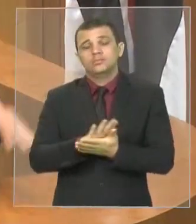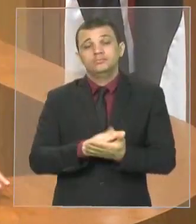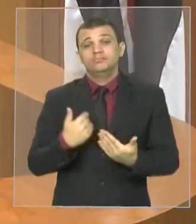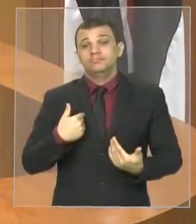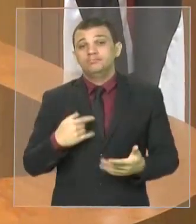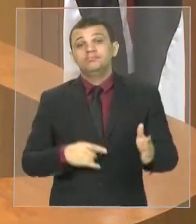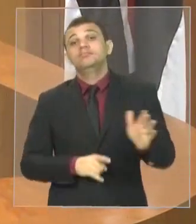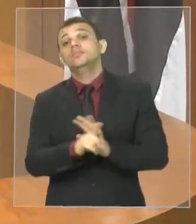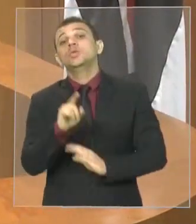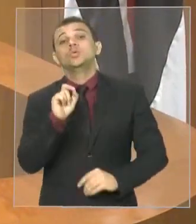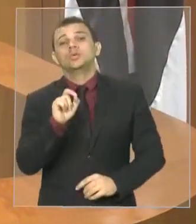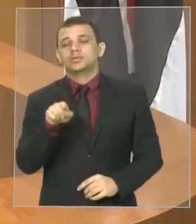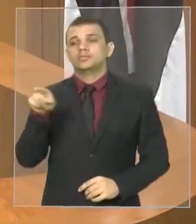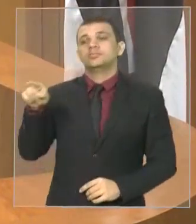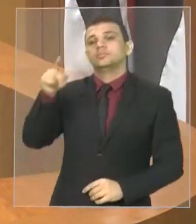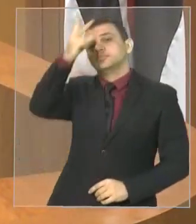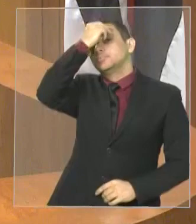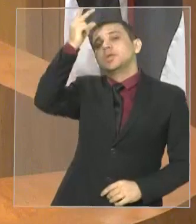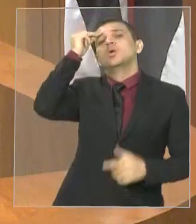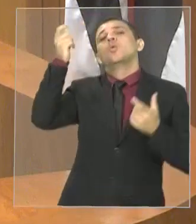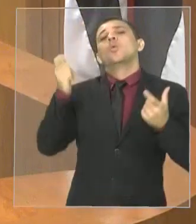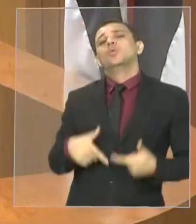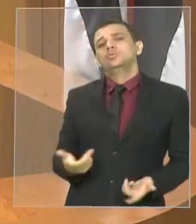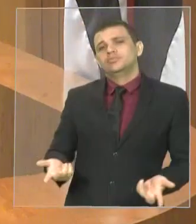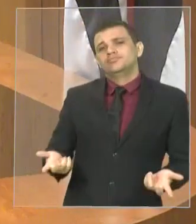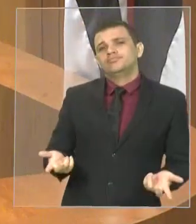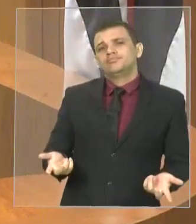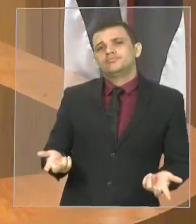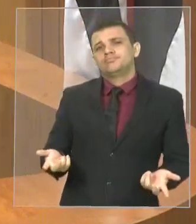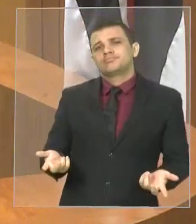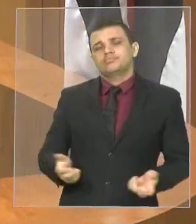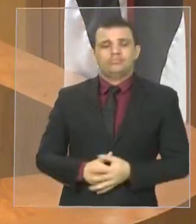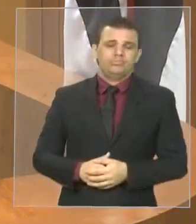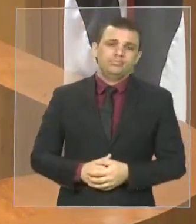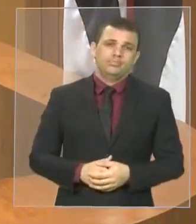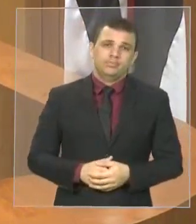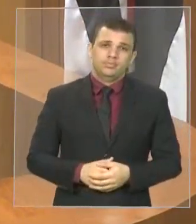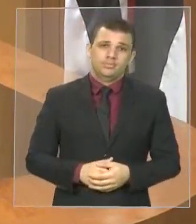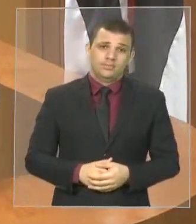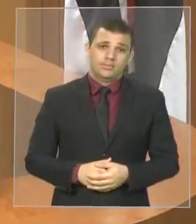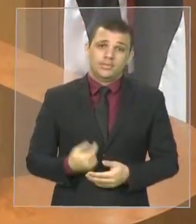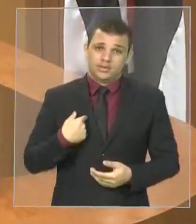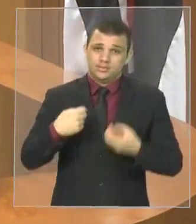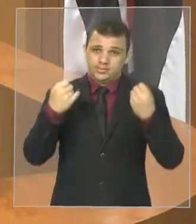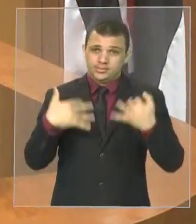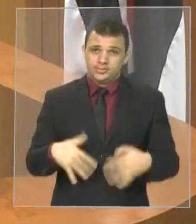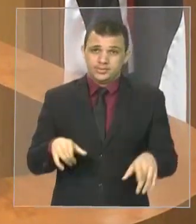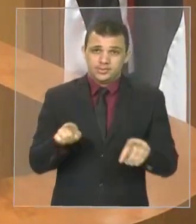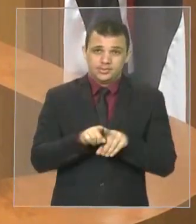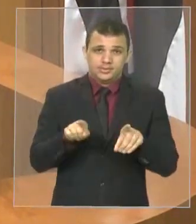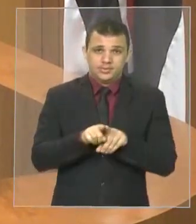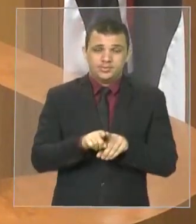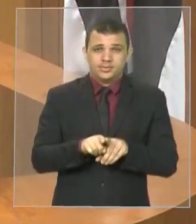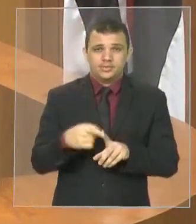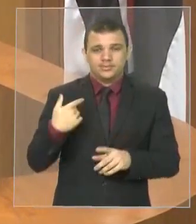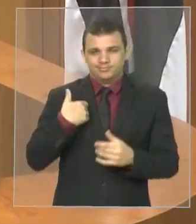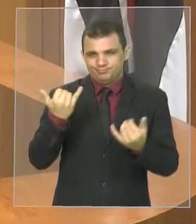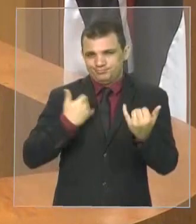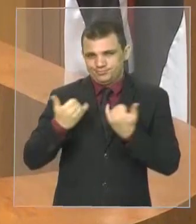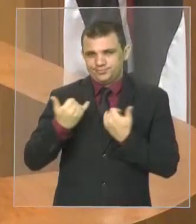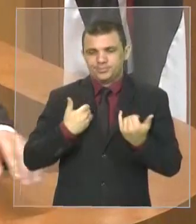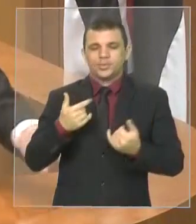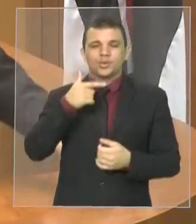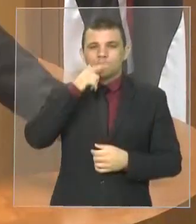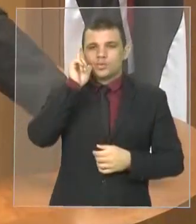o prefeito de São Luís? E aí eu quero tocar num assunto. Eu fiquei sabendo que ontem os